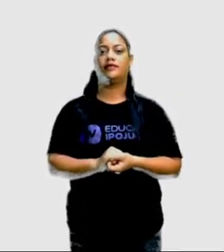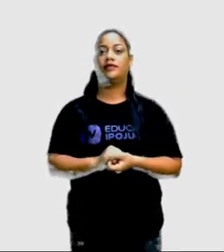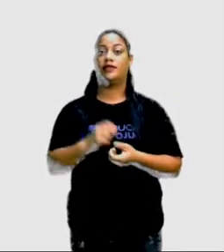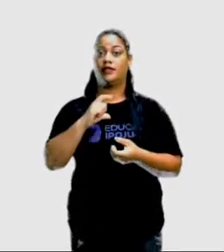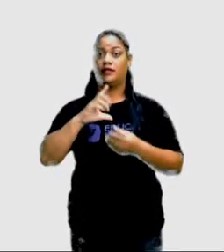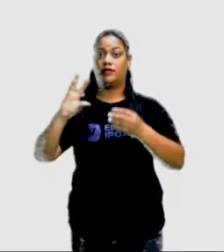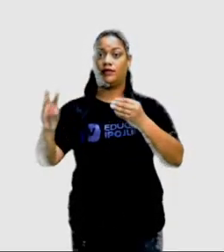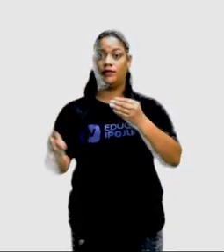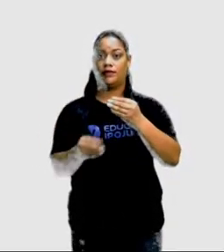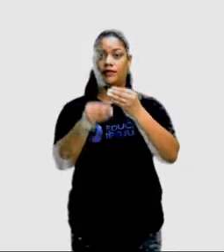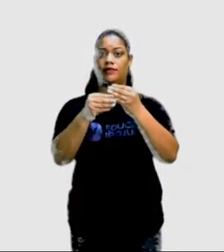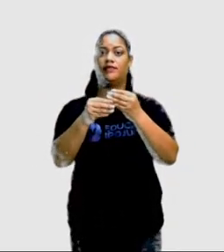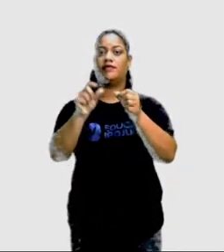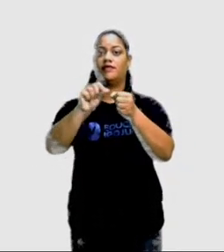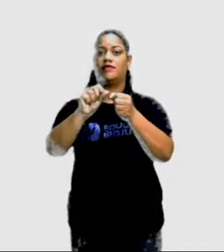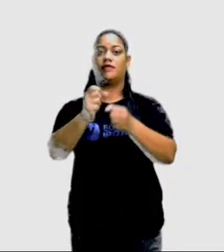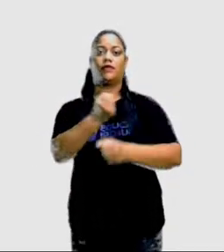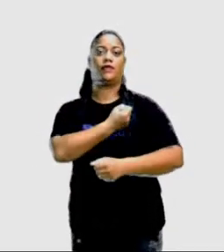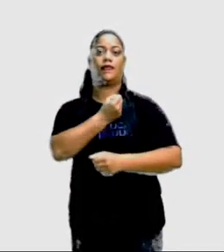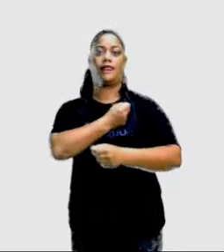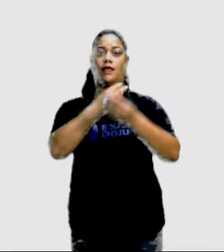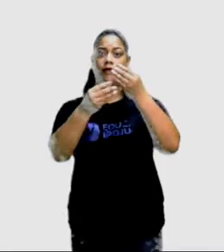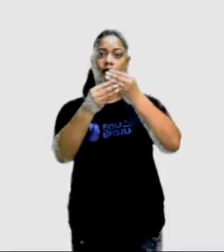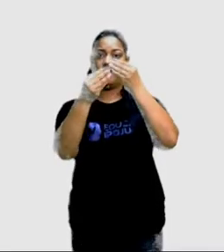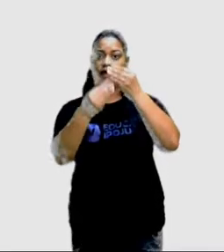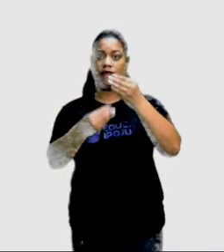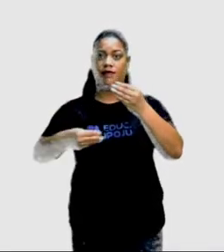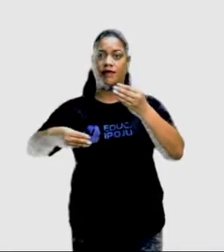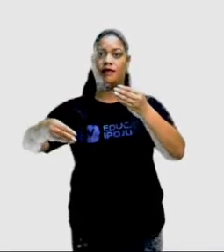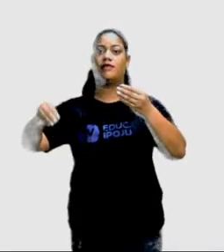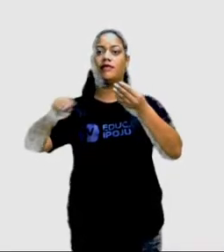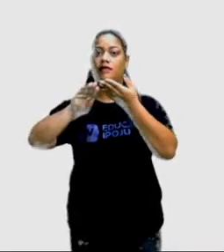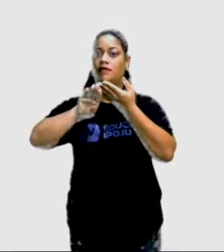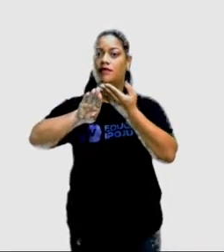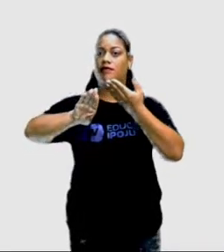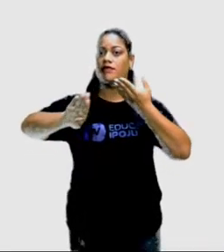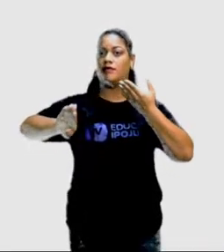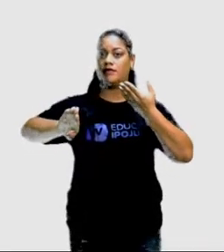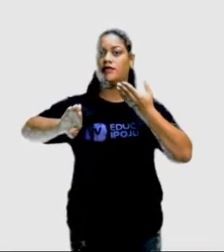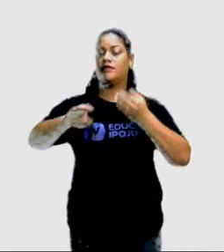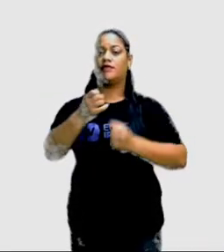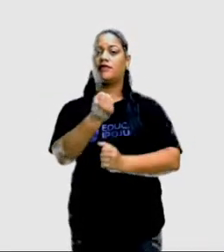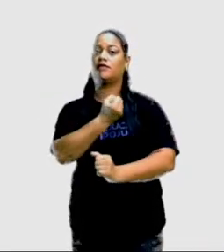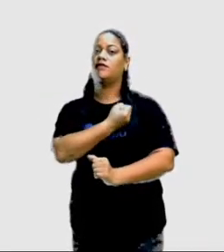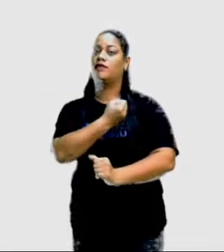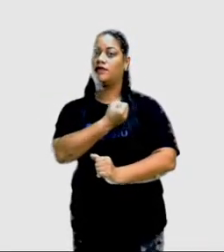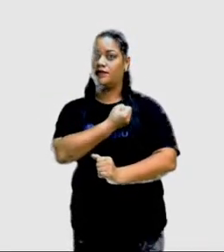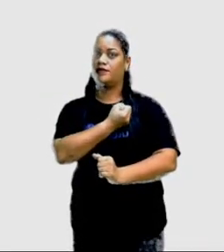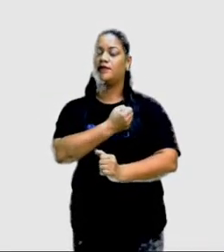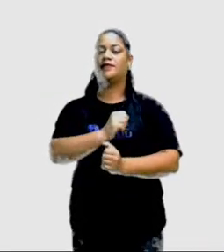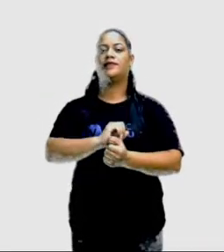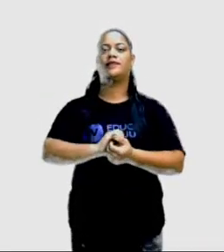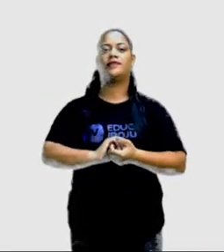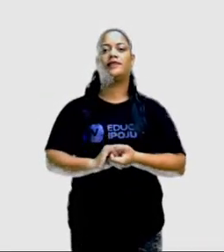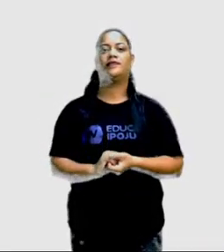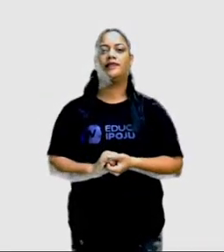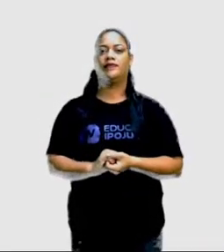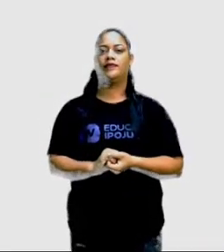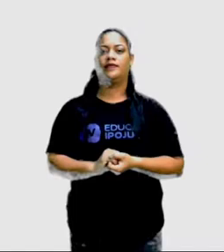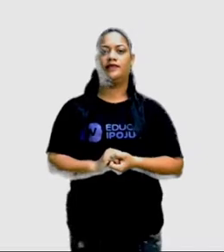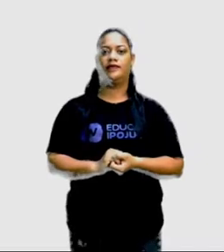estou formando o número. Decompor, eu estou separando os números dentro das suas